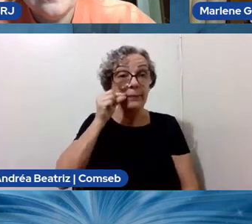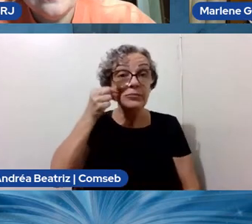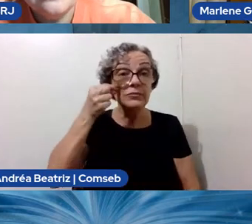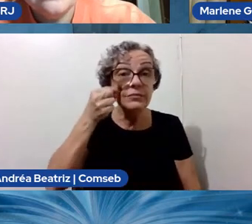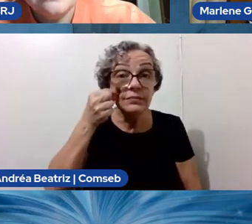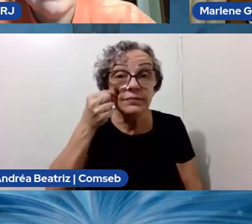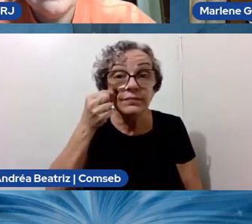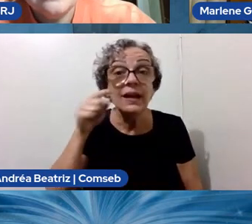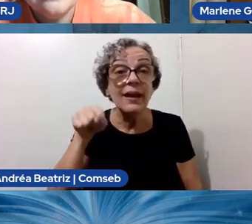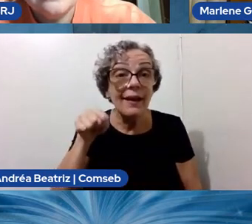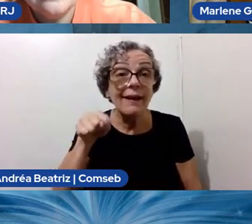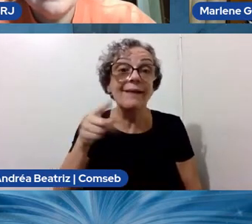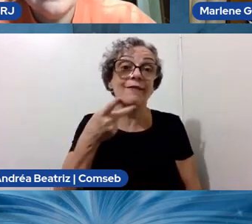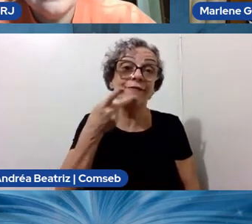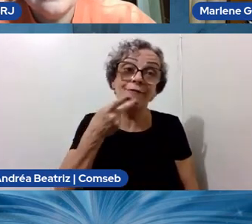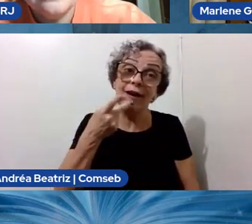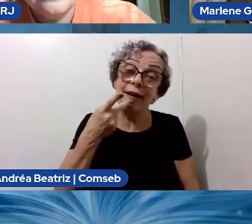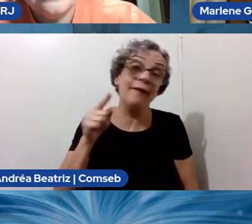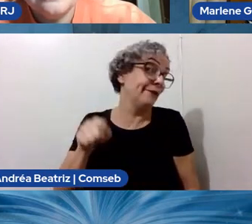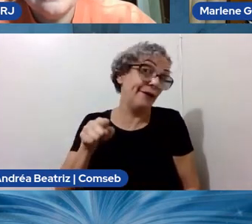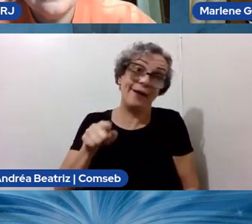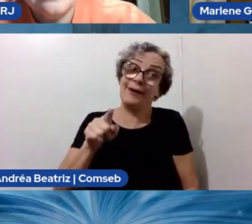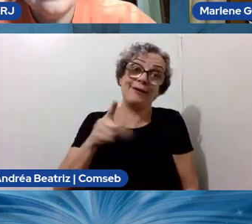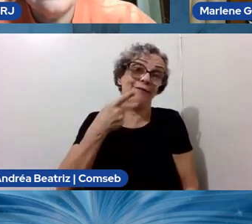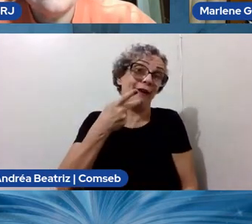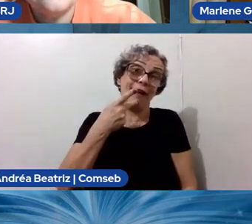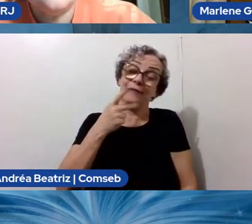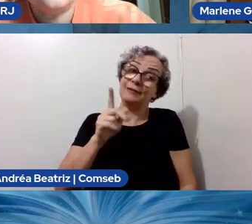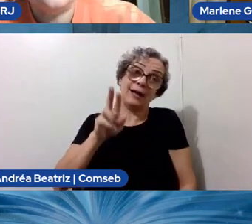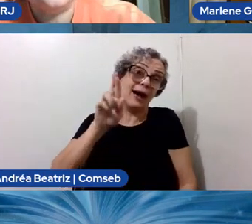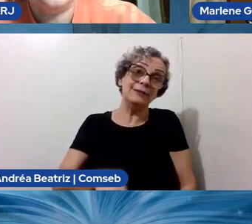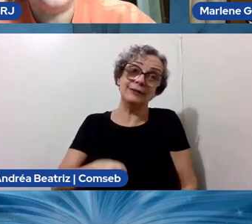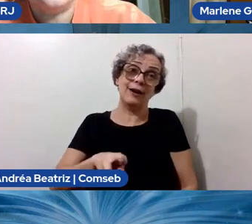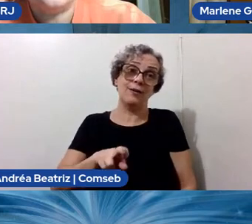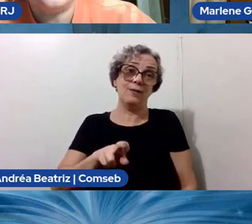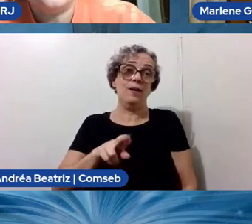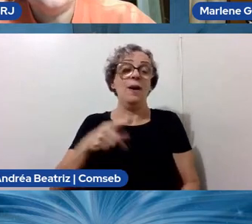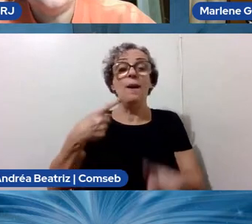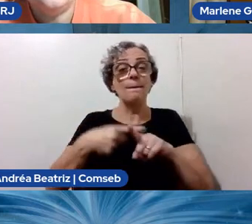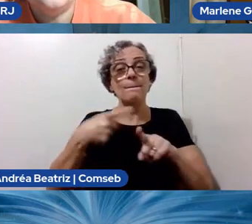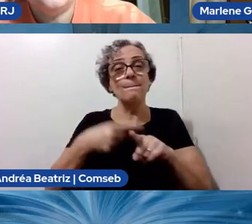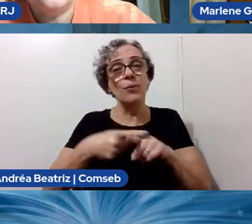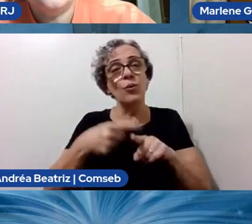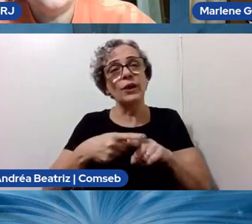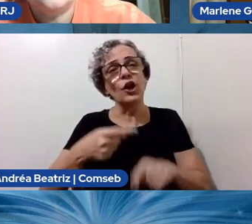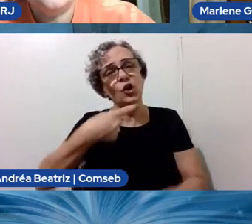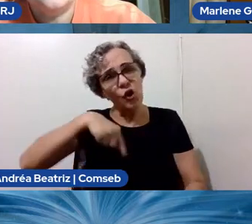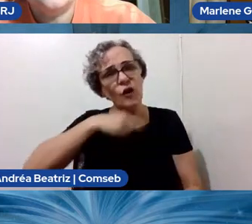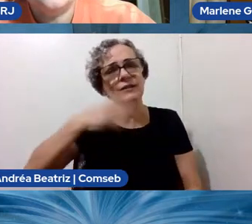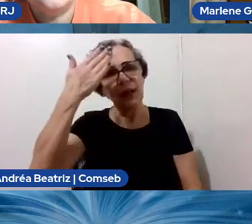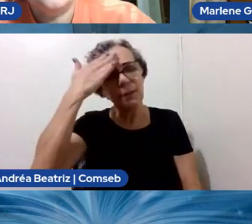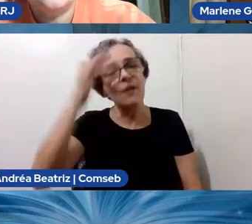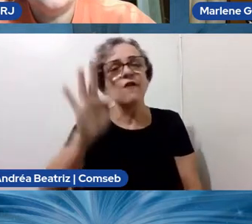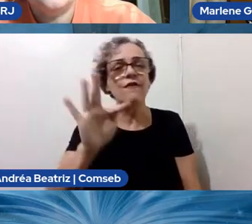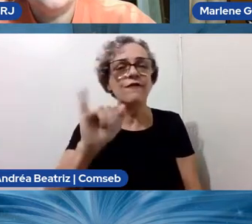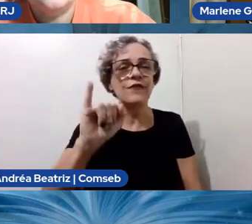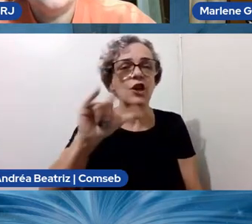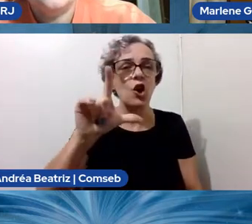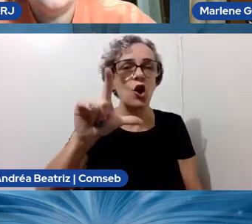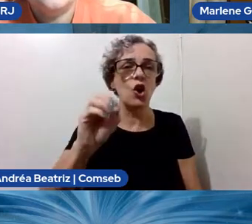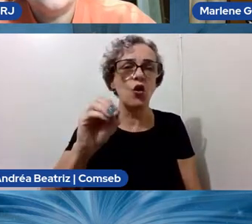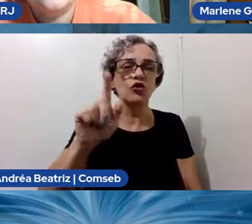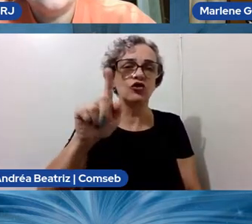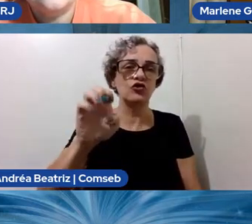provavelmente ele está com a razão nessa nossa evolução também filogenética, porque nós sabemos que o espírito passa por todas essas